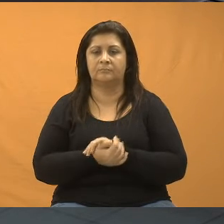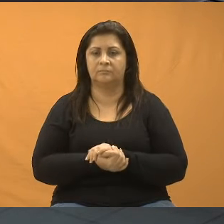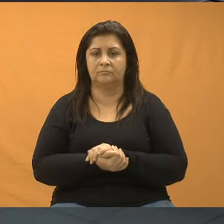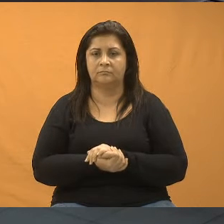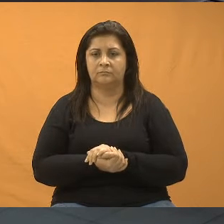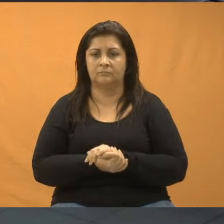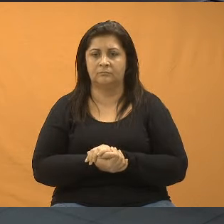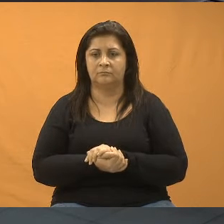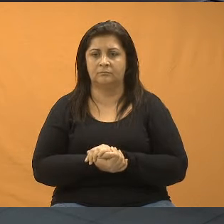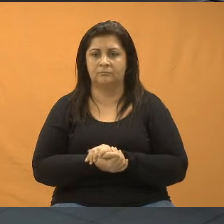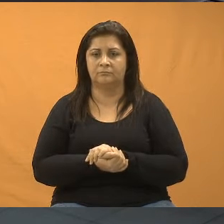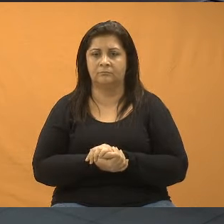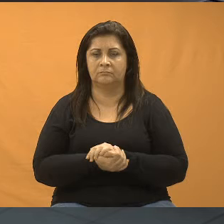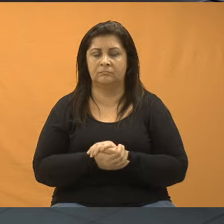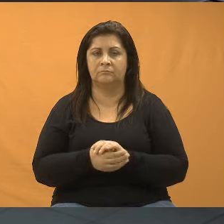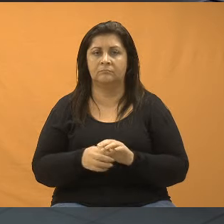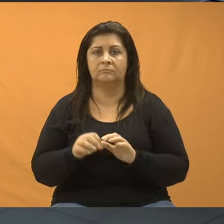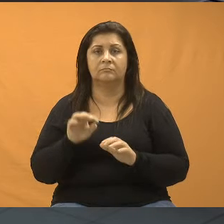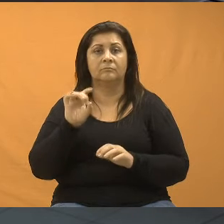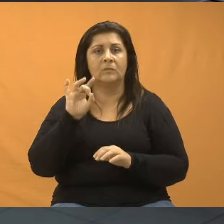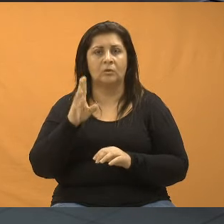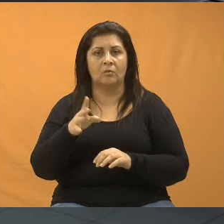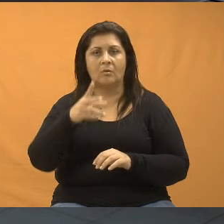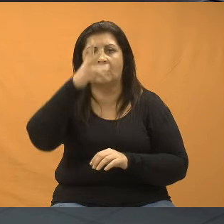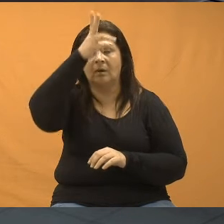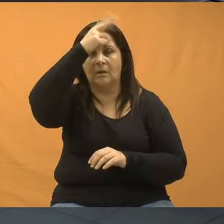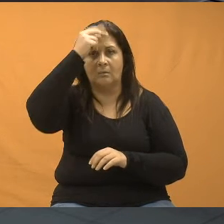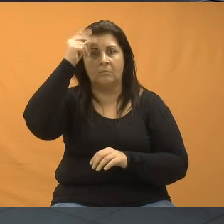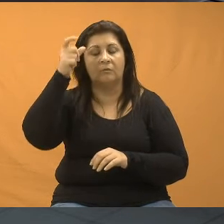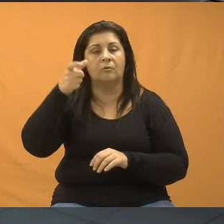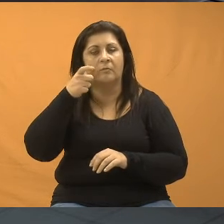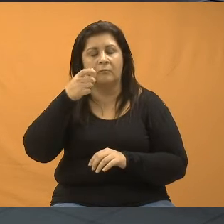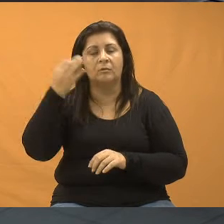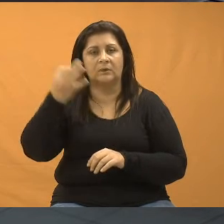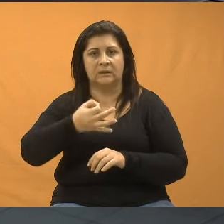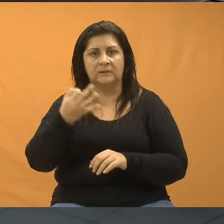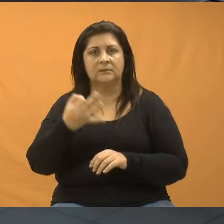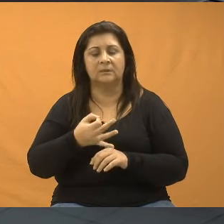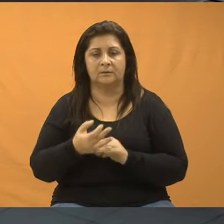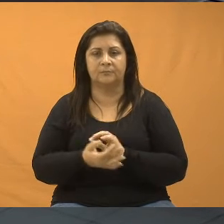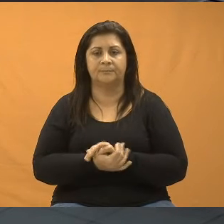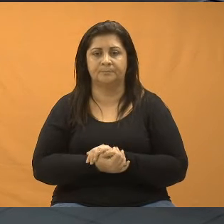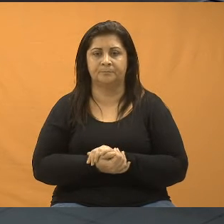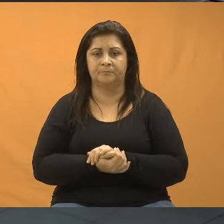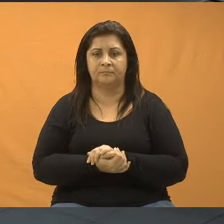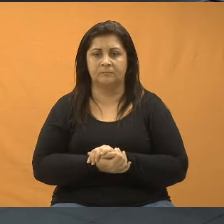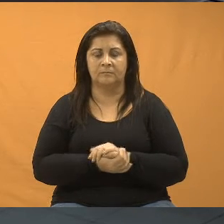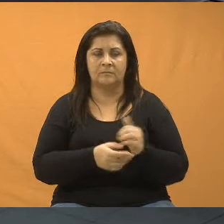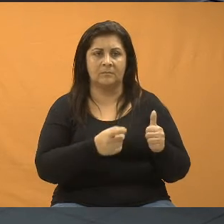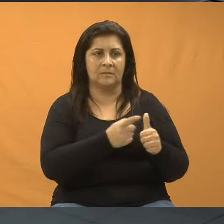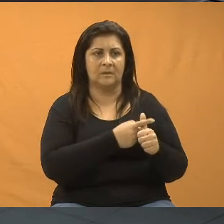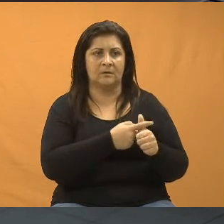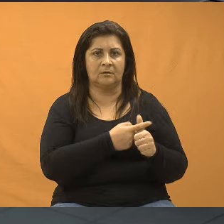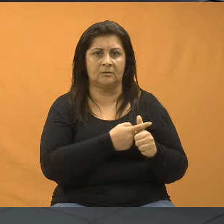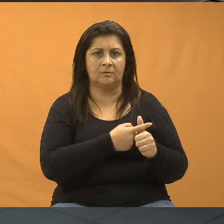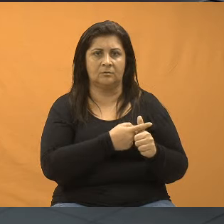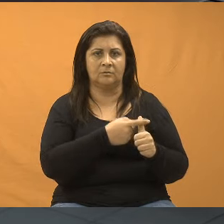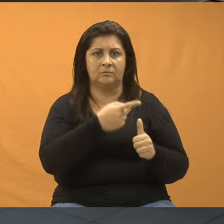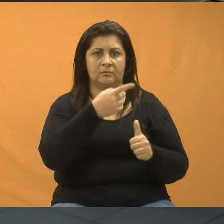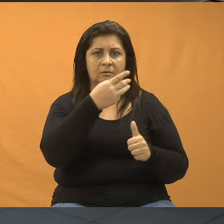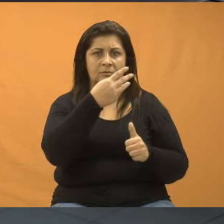inseridos apenas os já reconhecidos pela Prefeitura e pela Santa Casa. Essa dívida com a provisão que não é